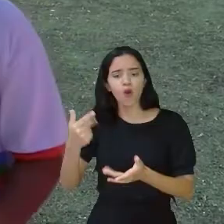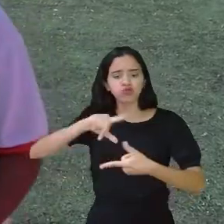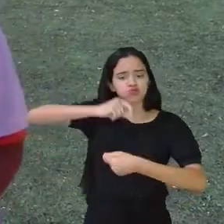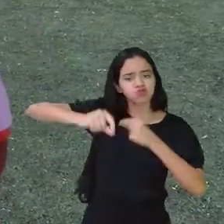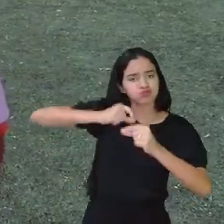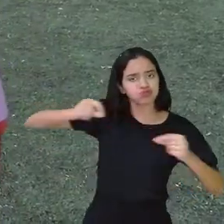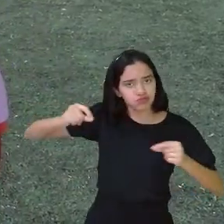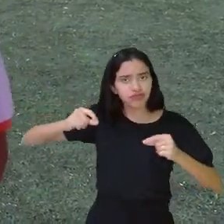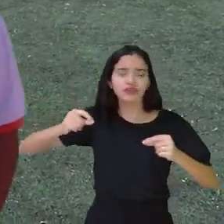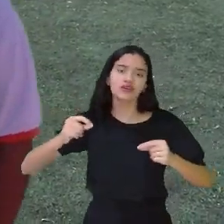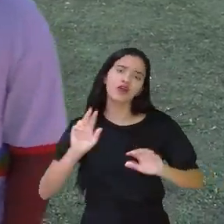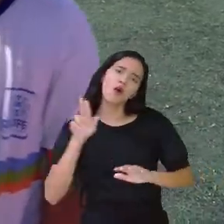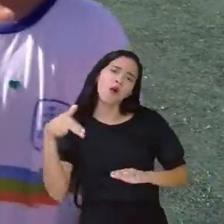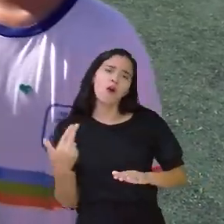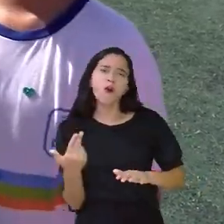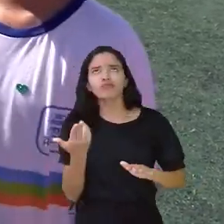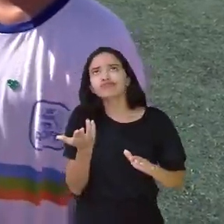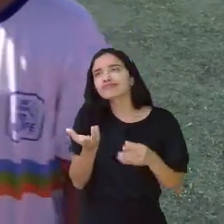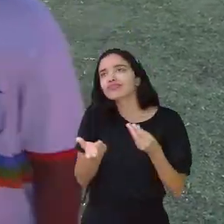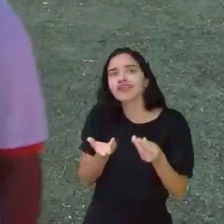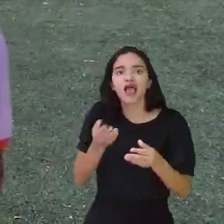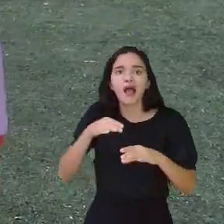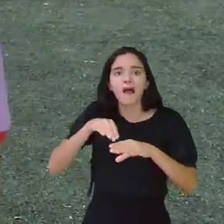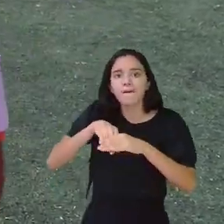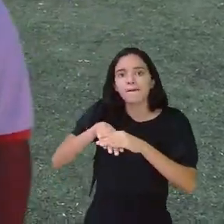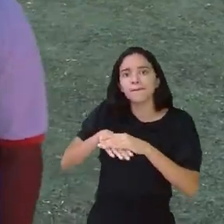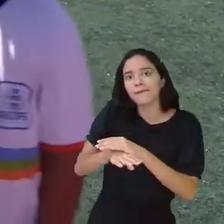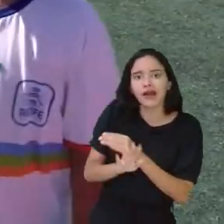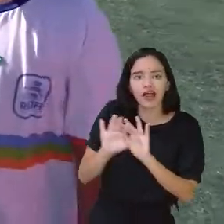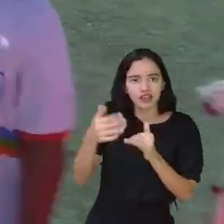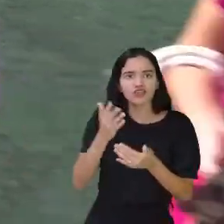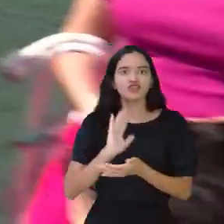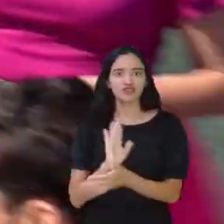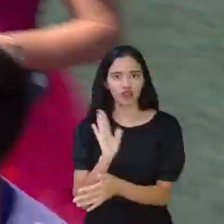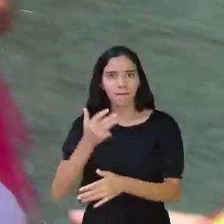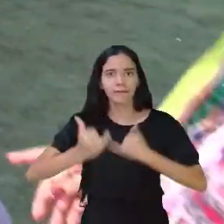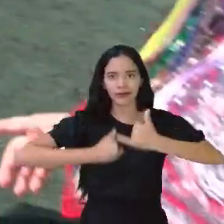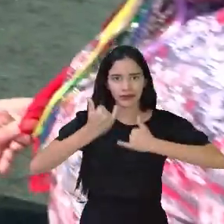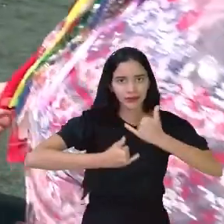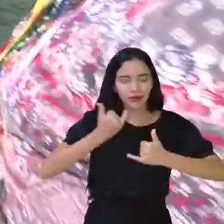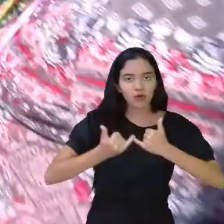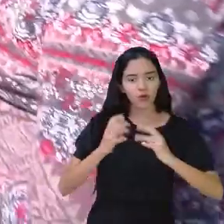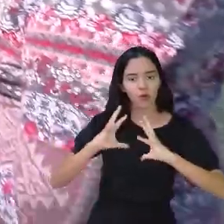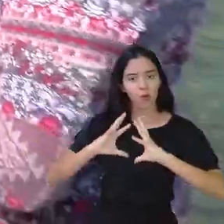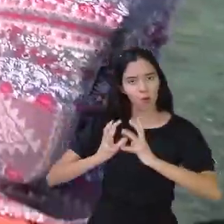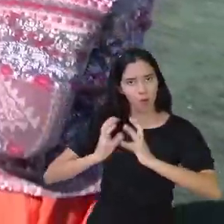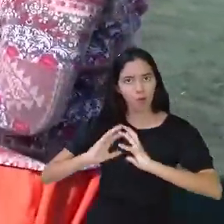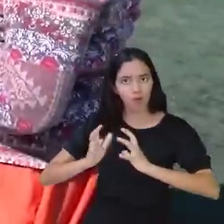ou então meia de Bola de Meia já brigou com bola de futebol